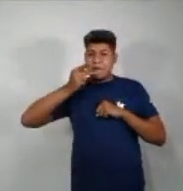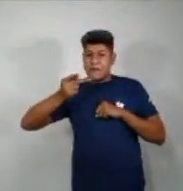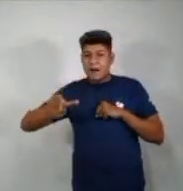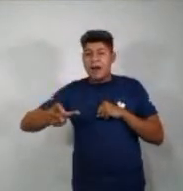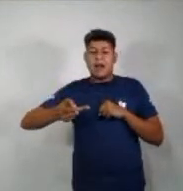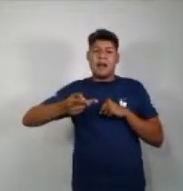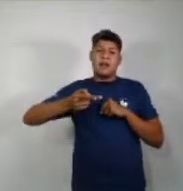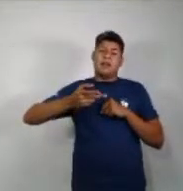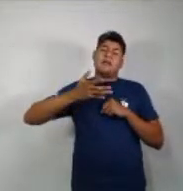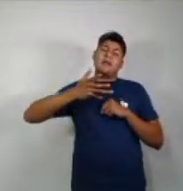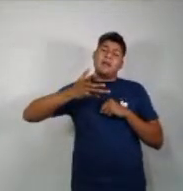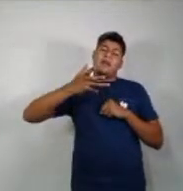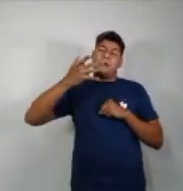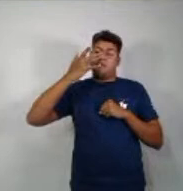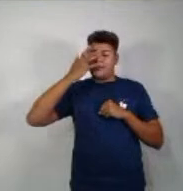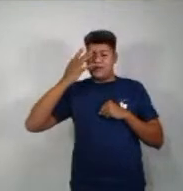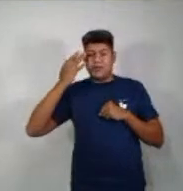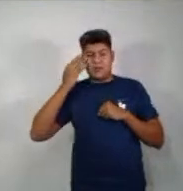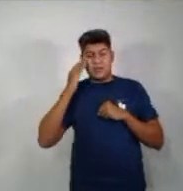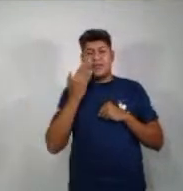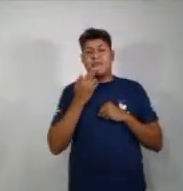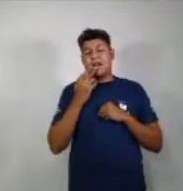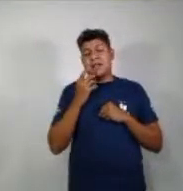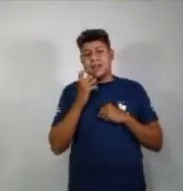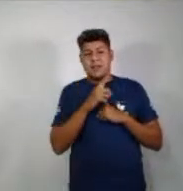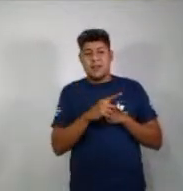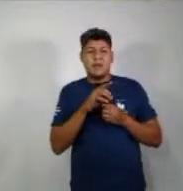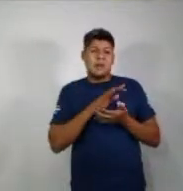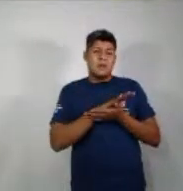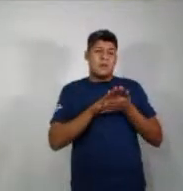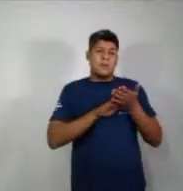erudito, falar palavras difíceis,